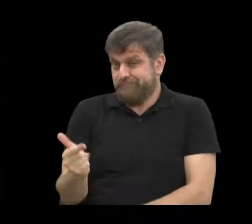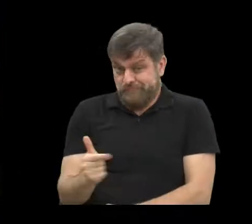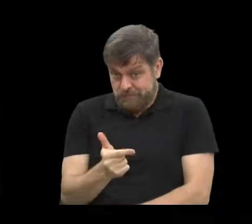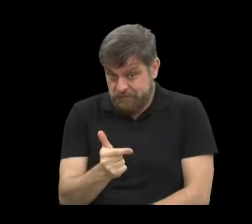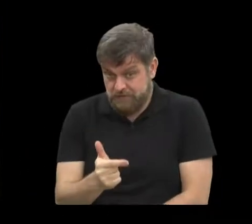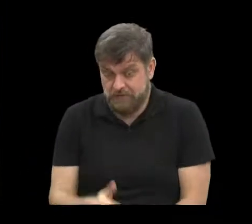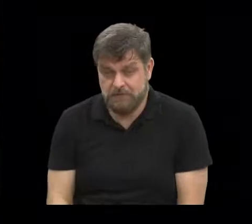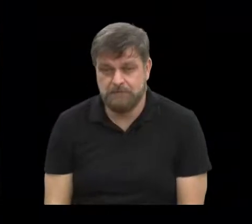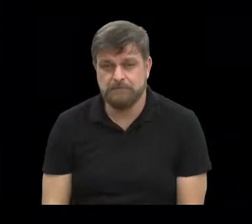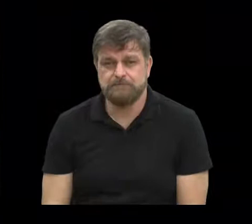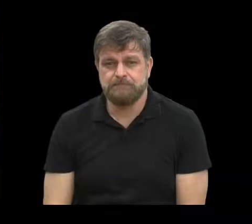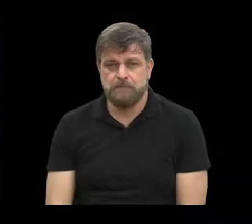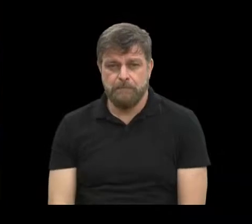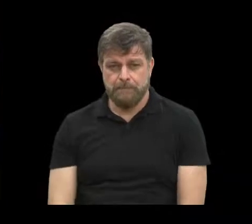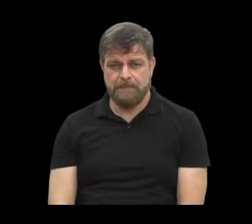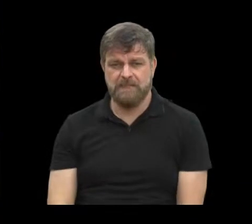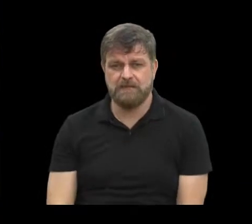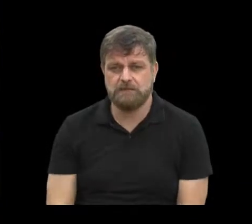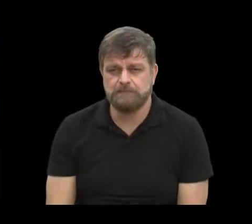Combinado?